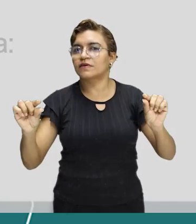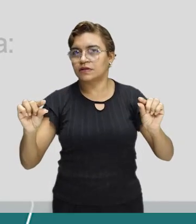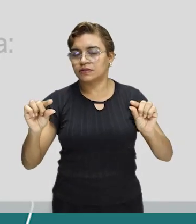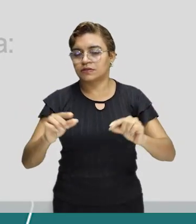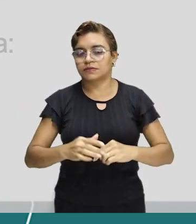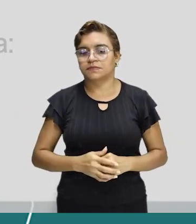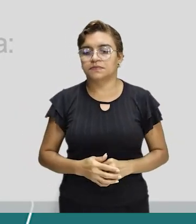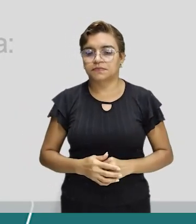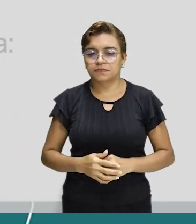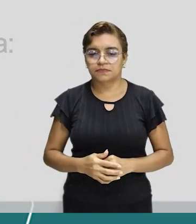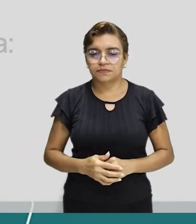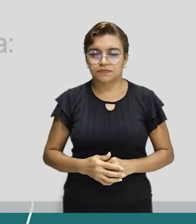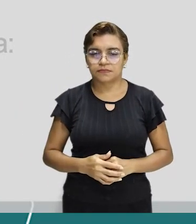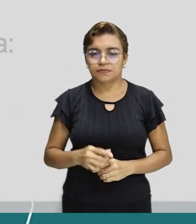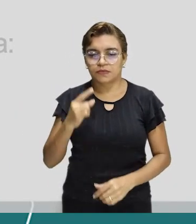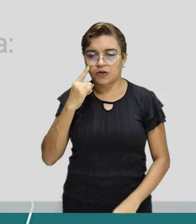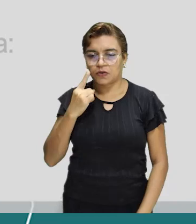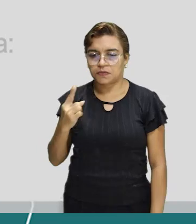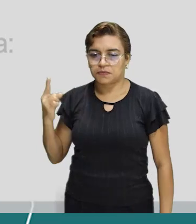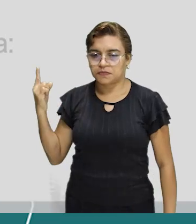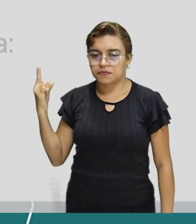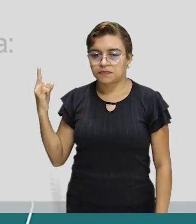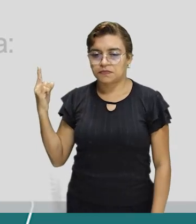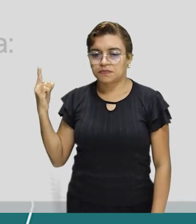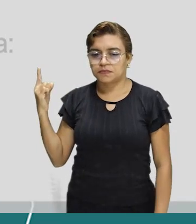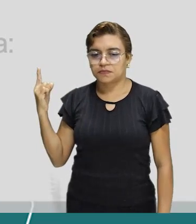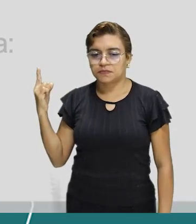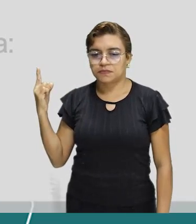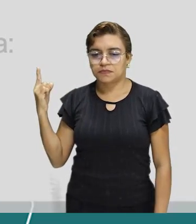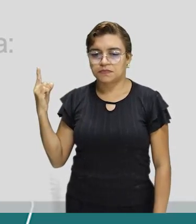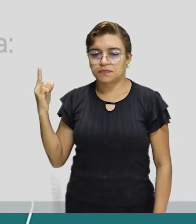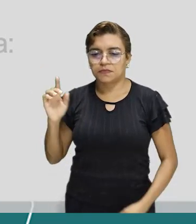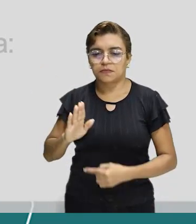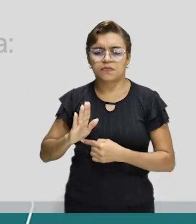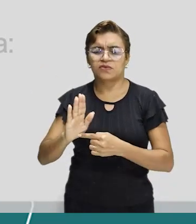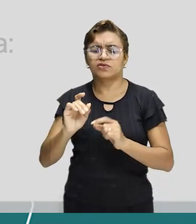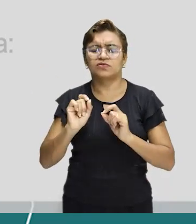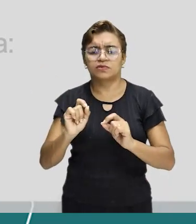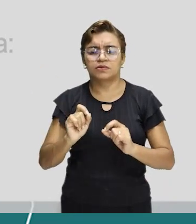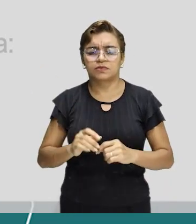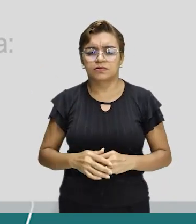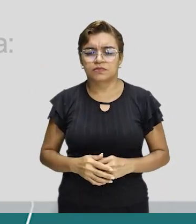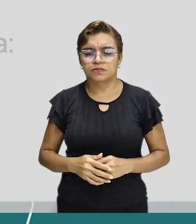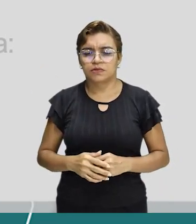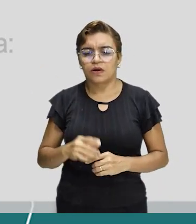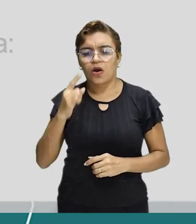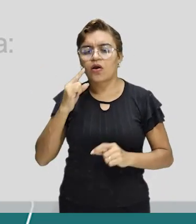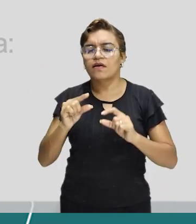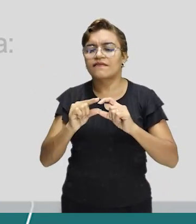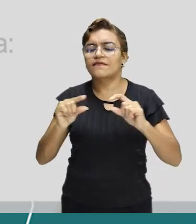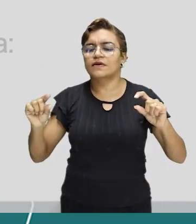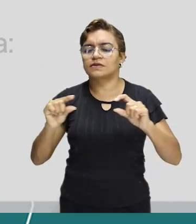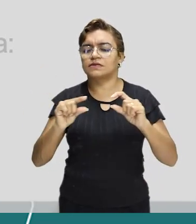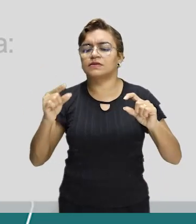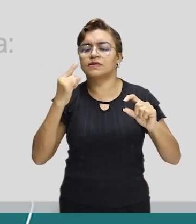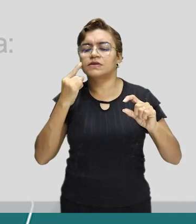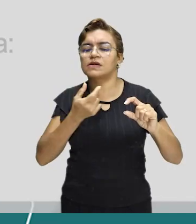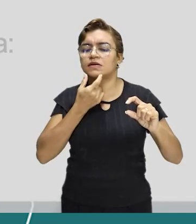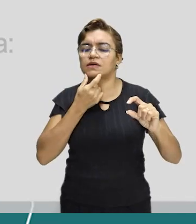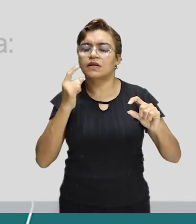A sentença do you really mean that expressa o quê? Então, do you really mean